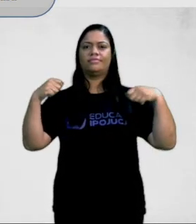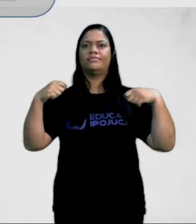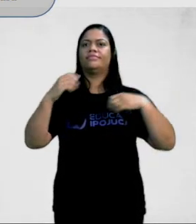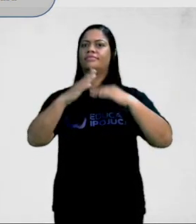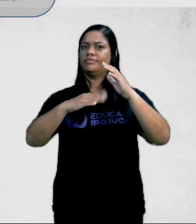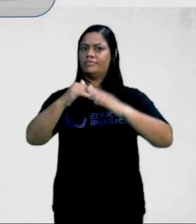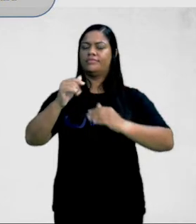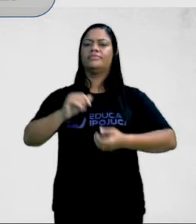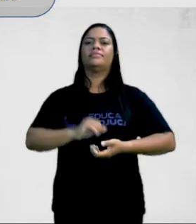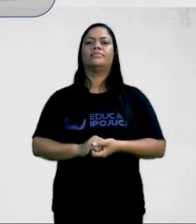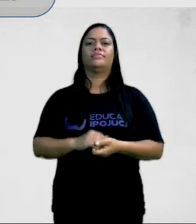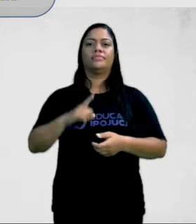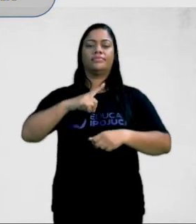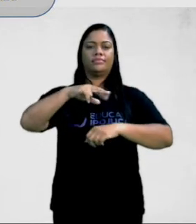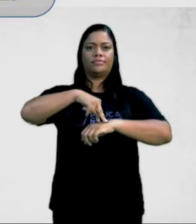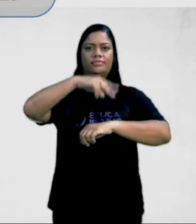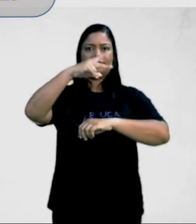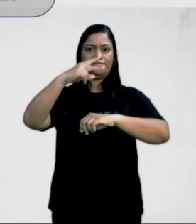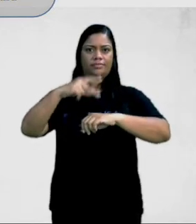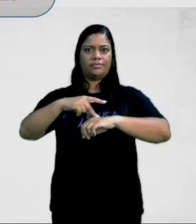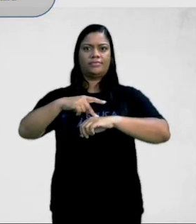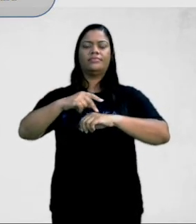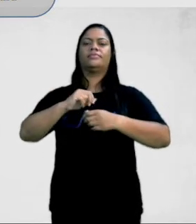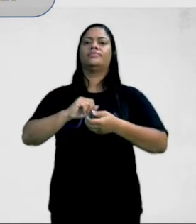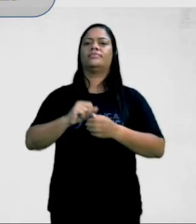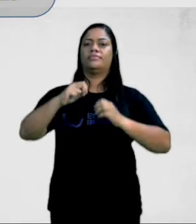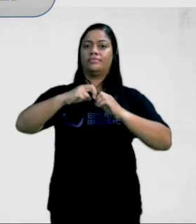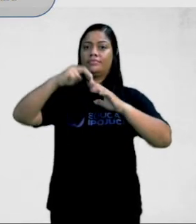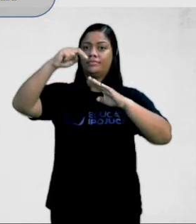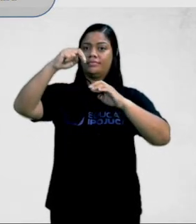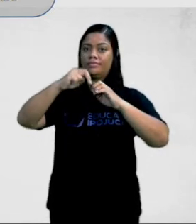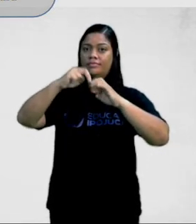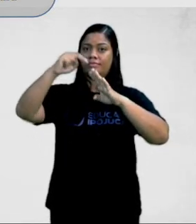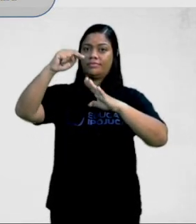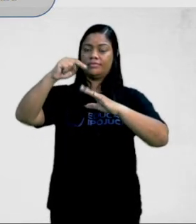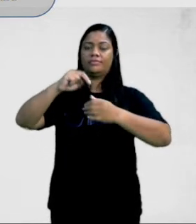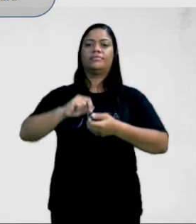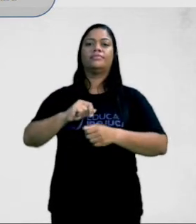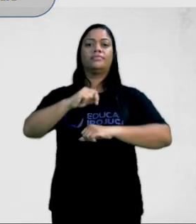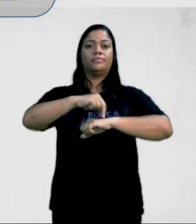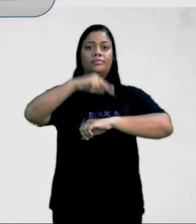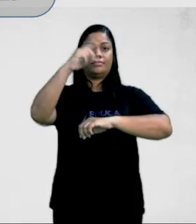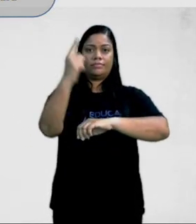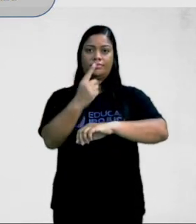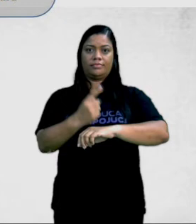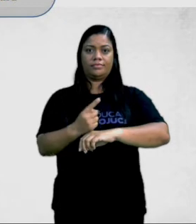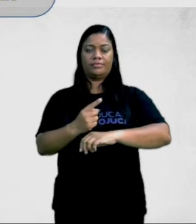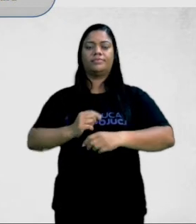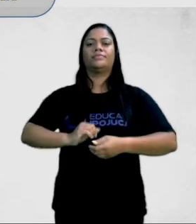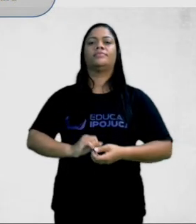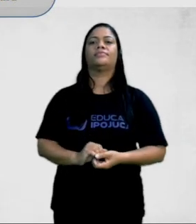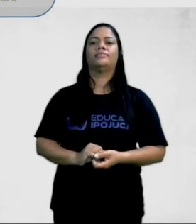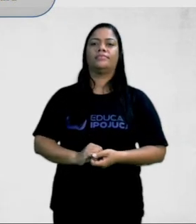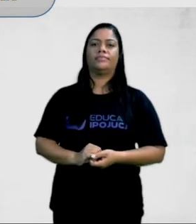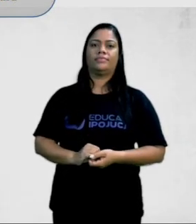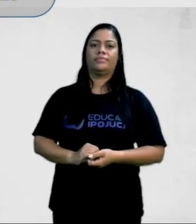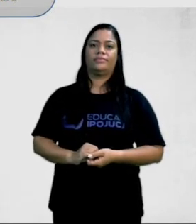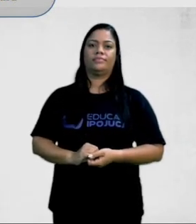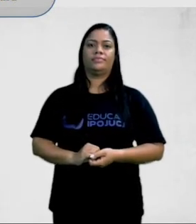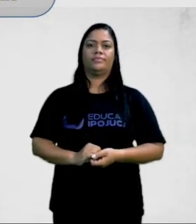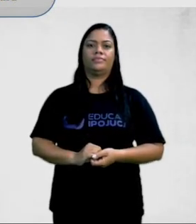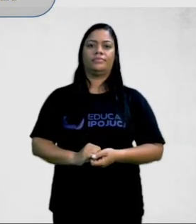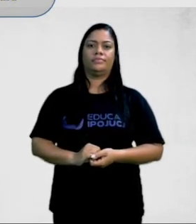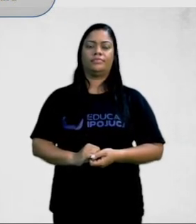que são artística, rítmica, acrobática, trampolim e trampolim acrobático, a